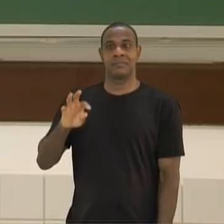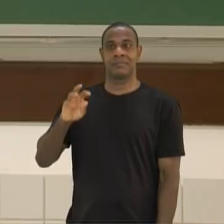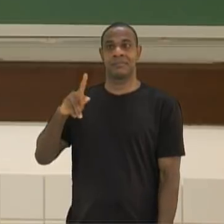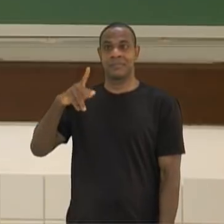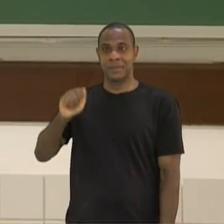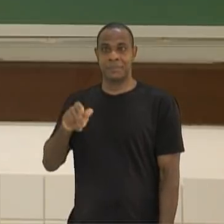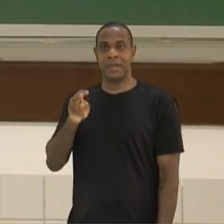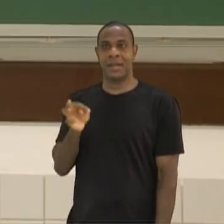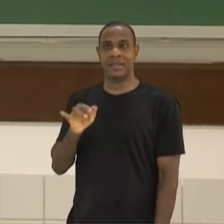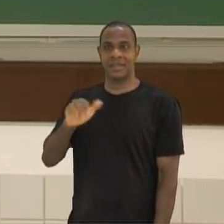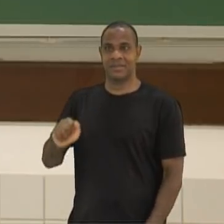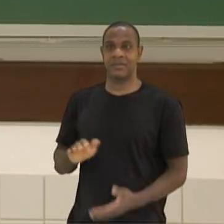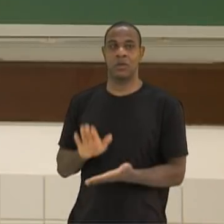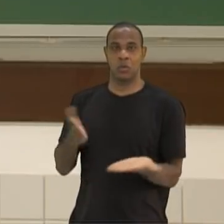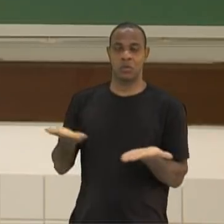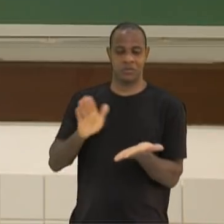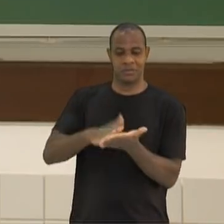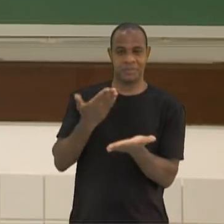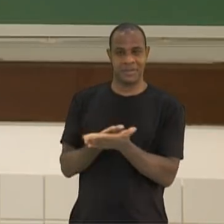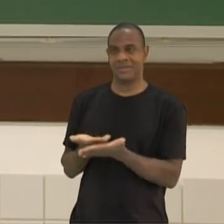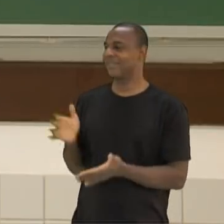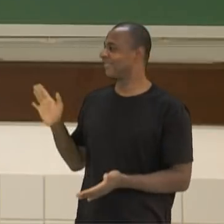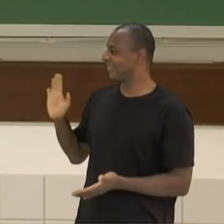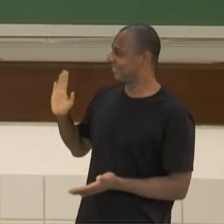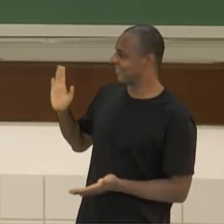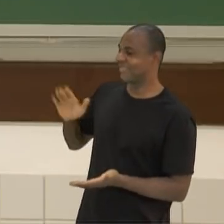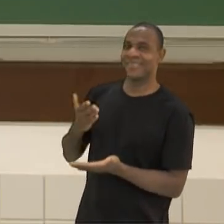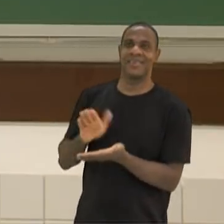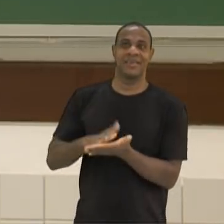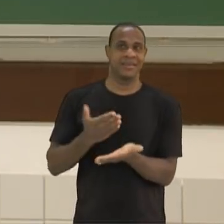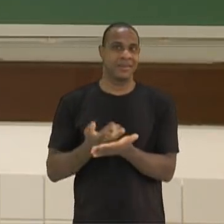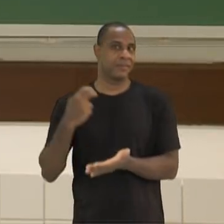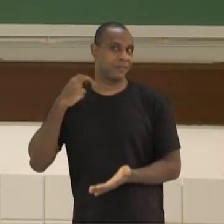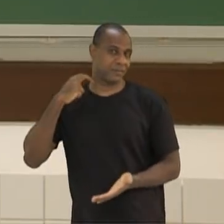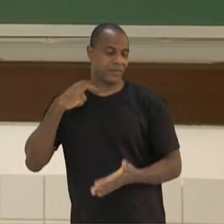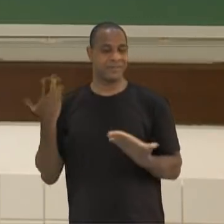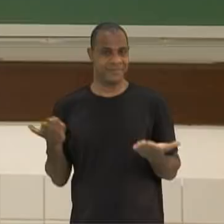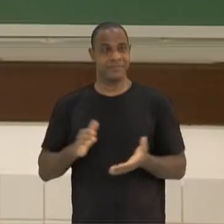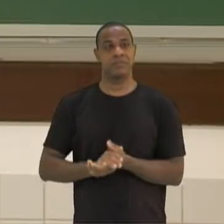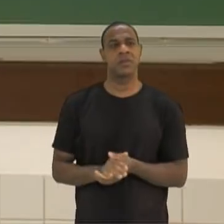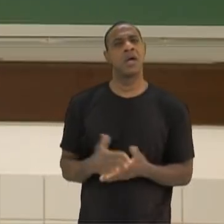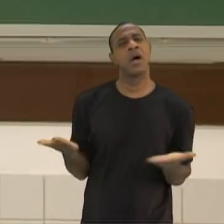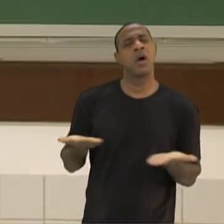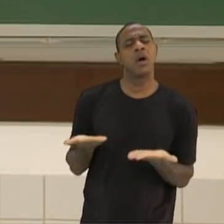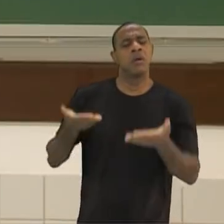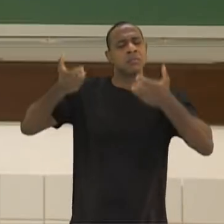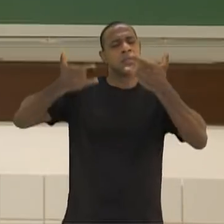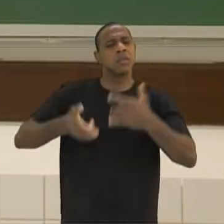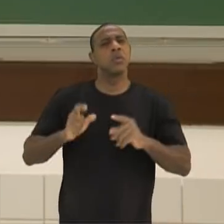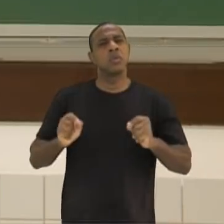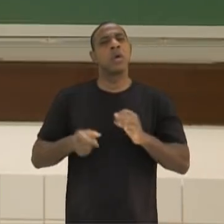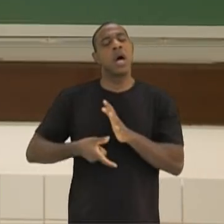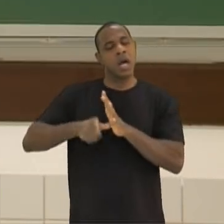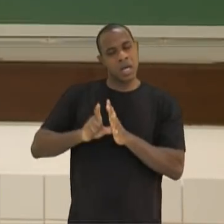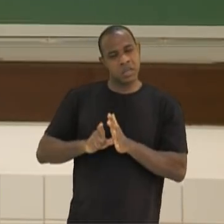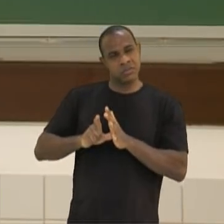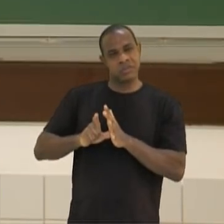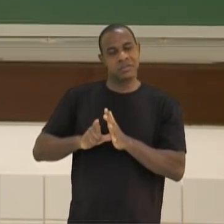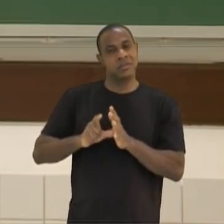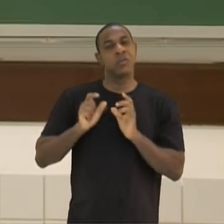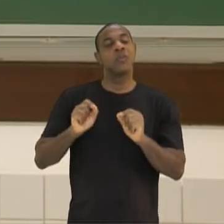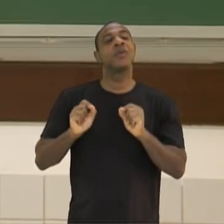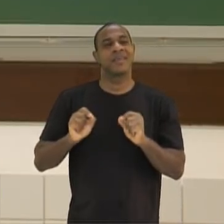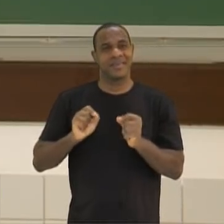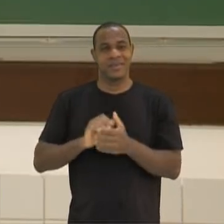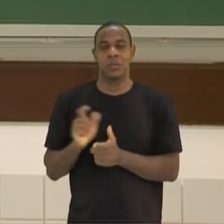hoje o nosso intérprete Val. Hi Val, hello! Vamos lá então? O que a gente precisa fazer antes de começarmos a aula? A gente